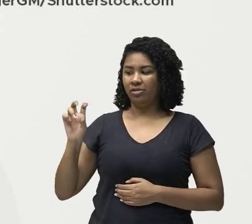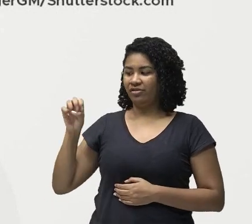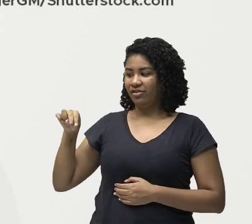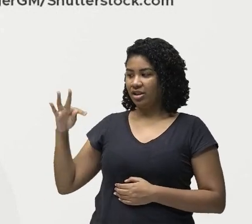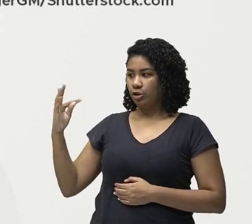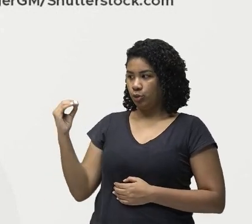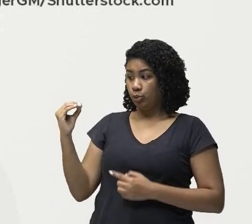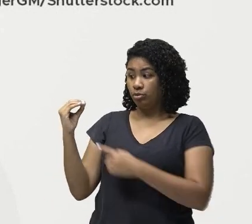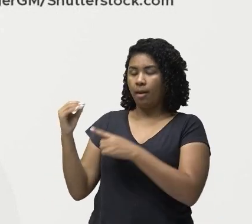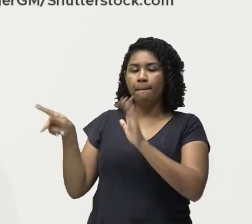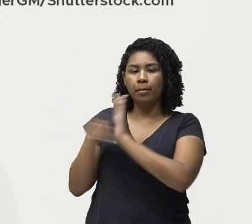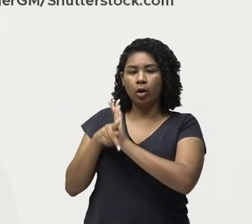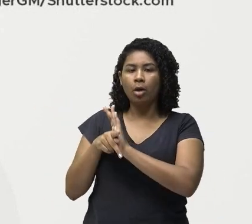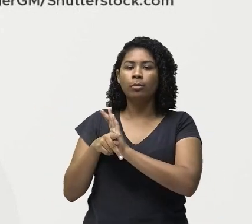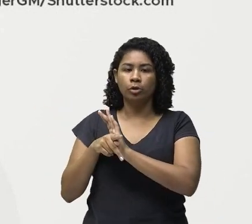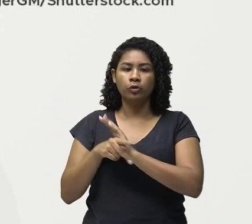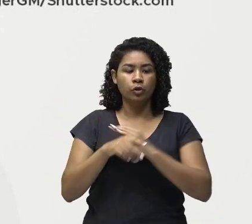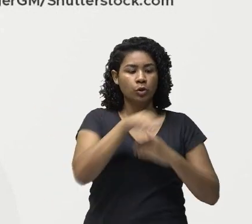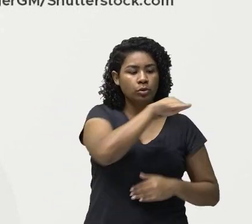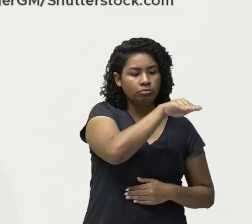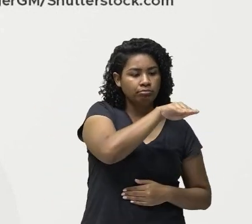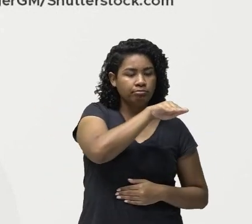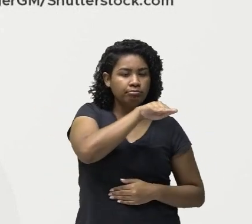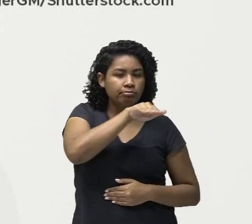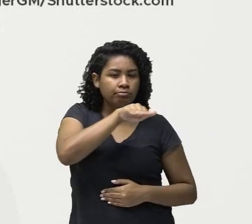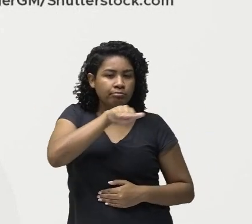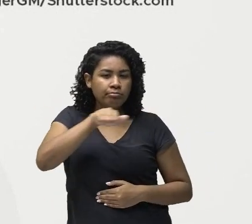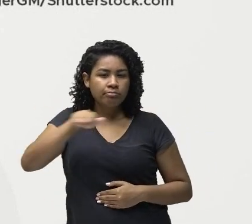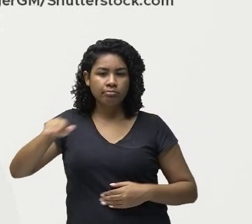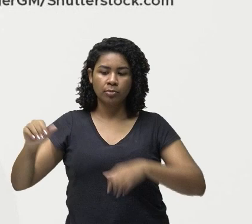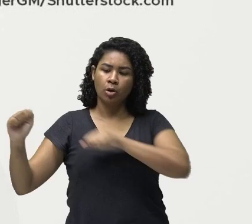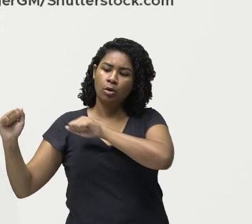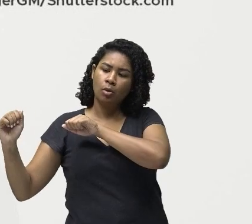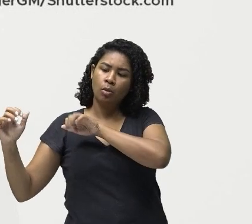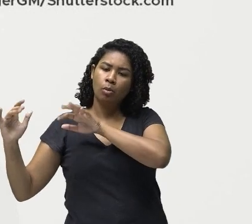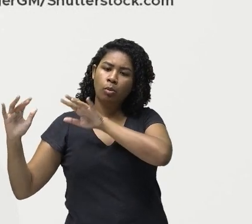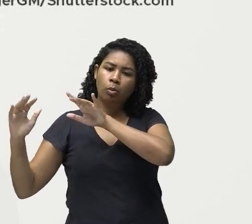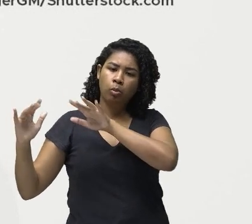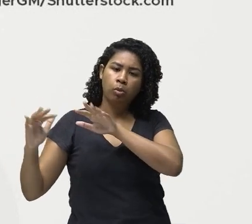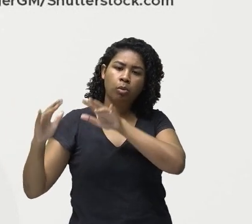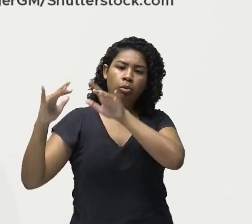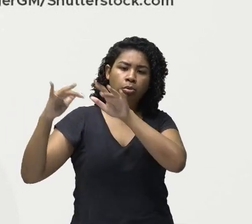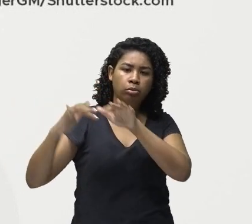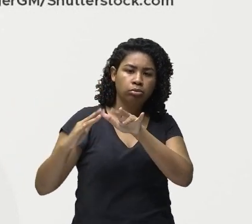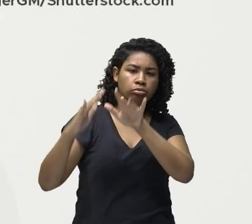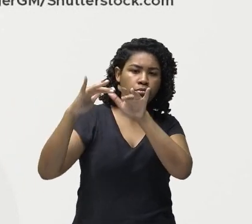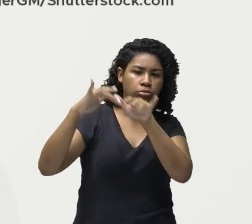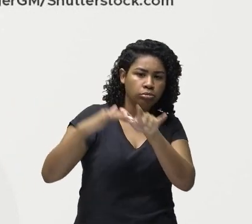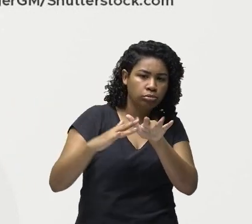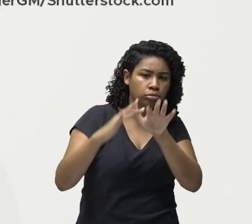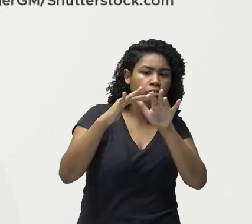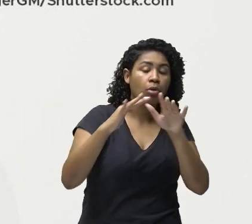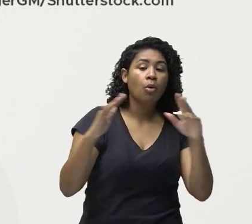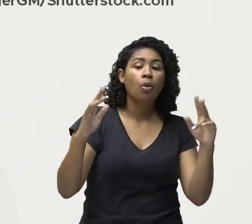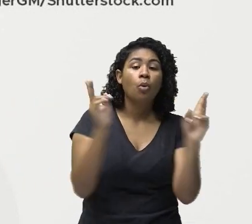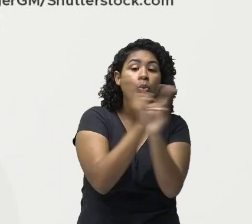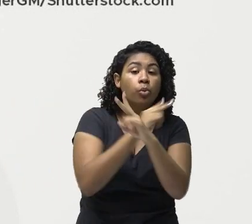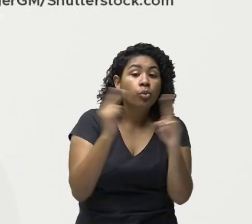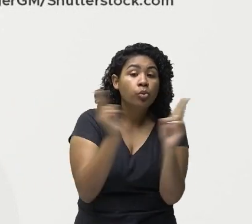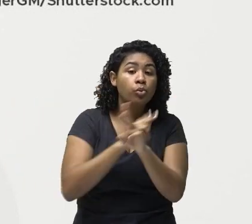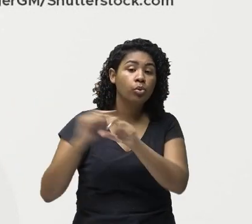é horizontal ou paralelo à superfície terrestre. Então, temos o vento quando